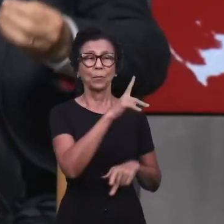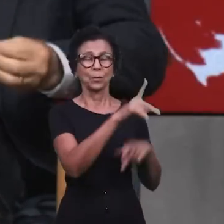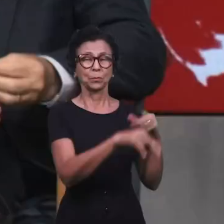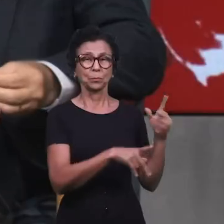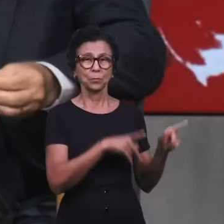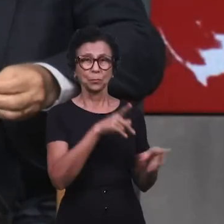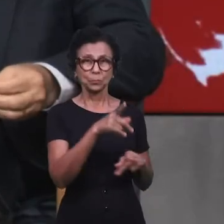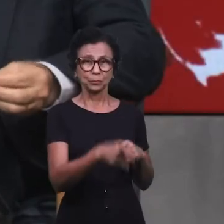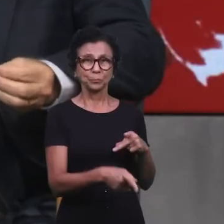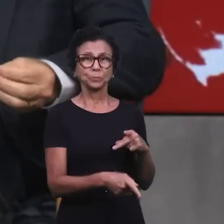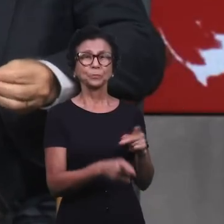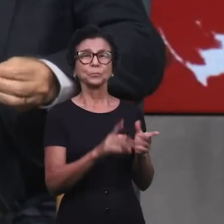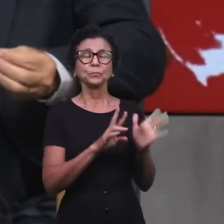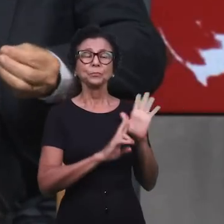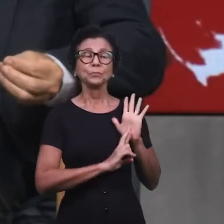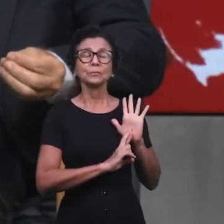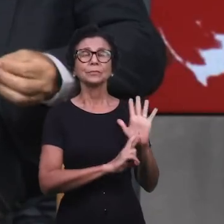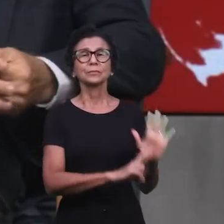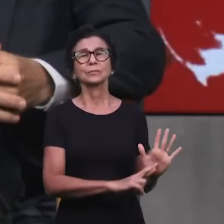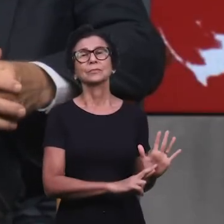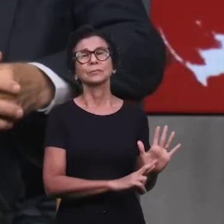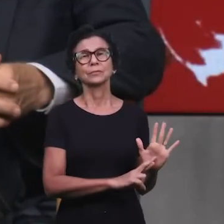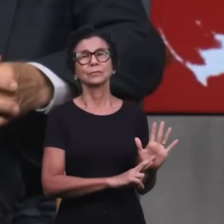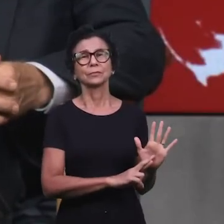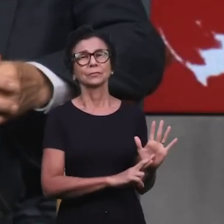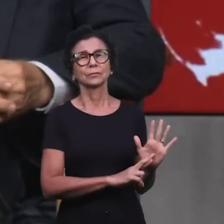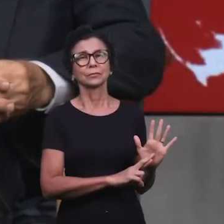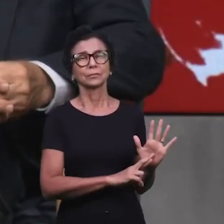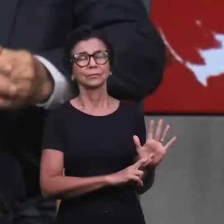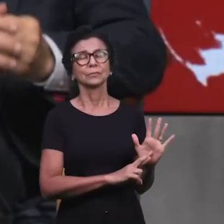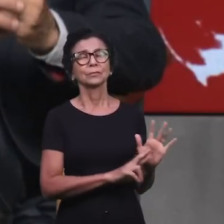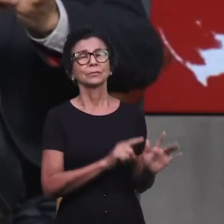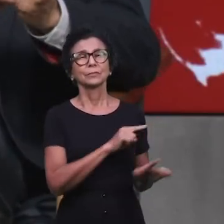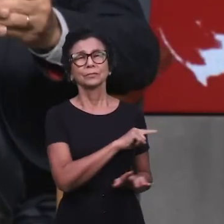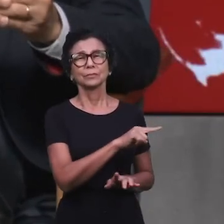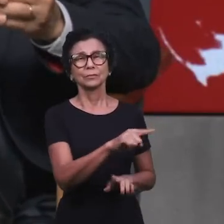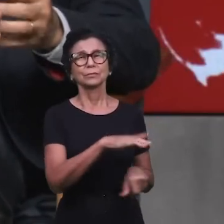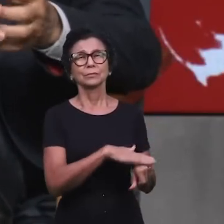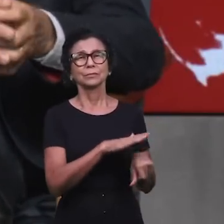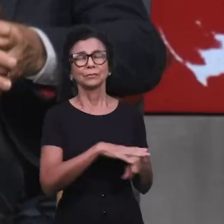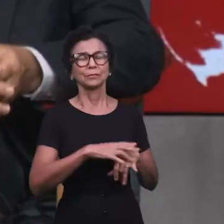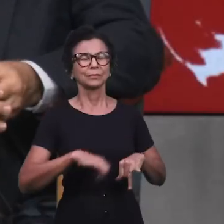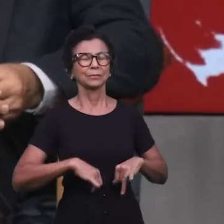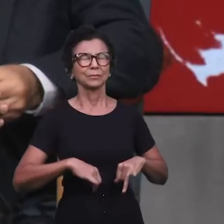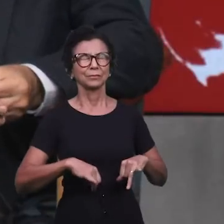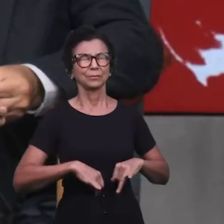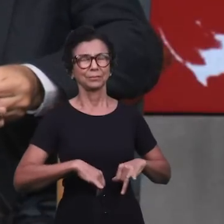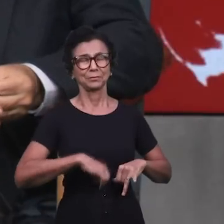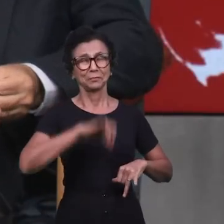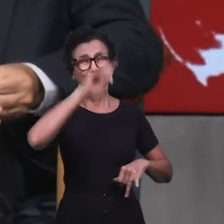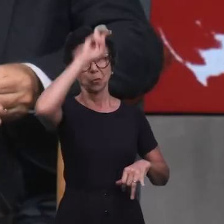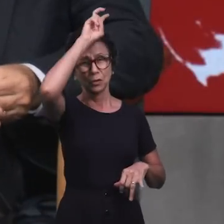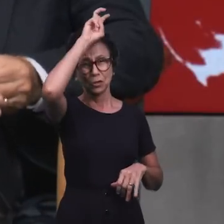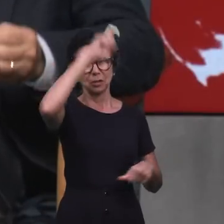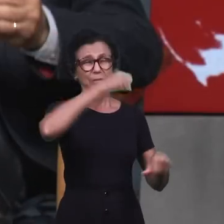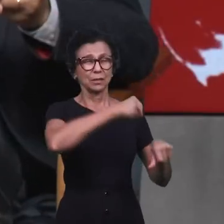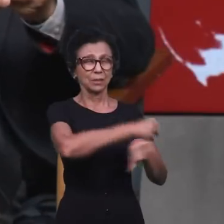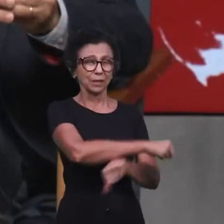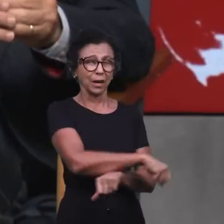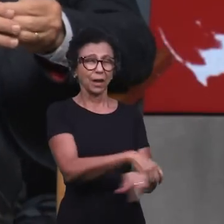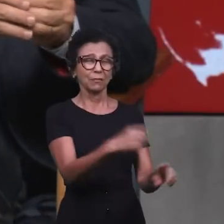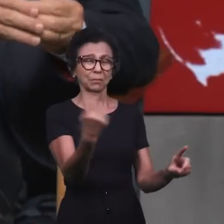que simbolizava o sofrimento deles. Tudo aquilo que eles haviam passado no Egito, né?